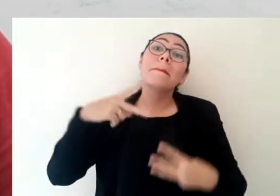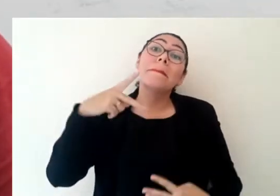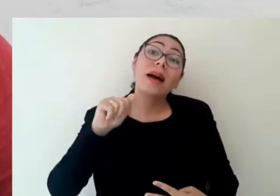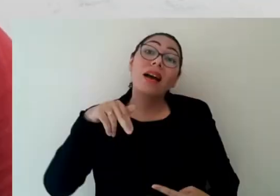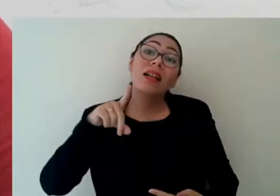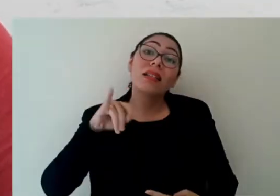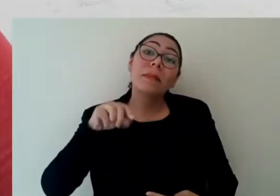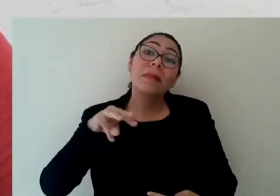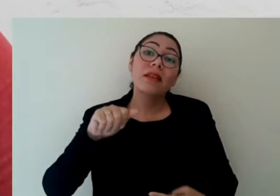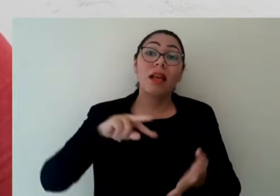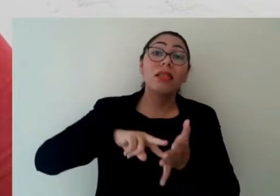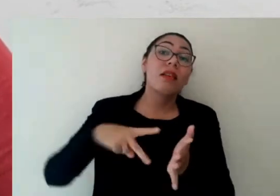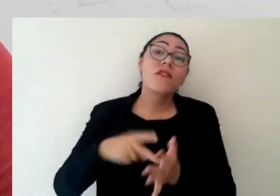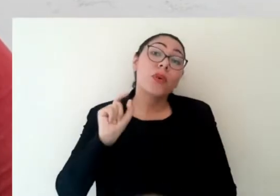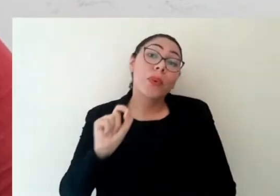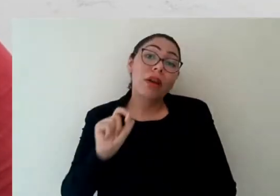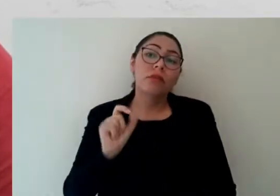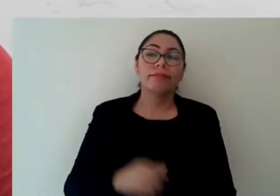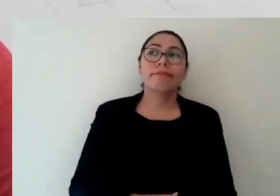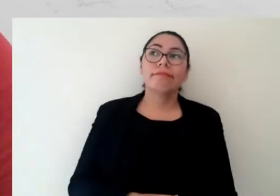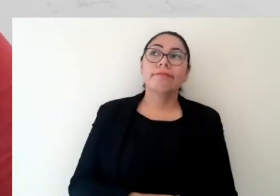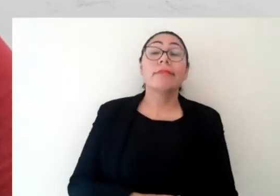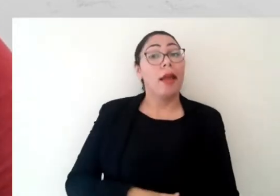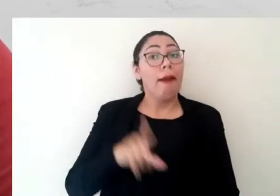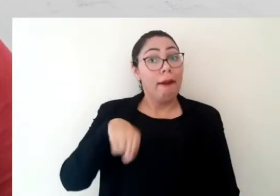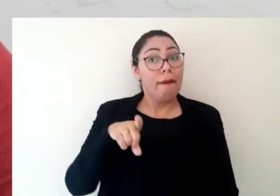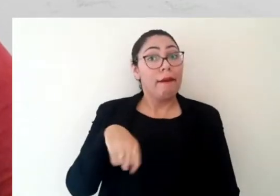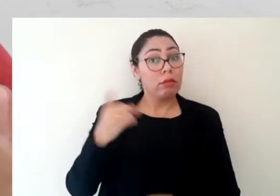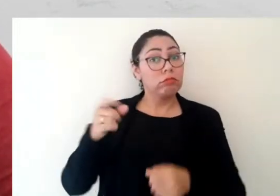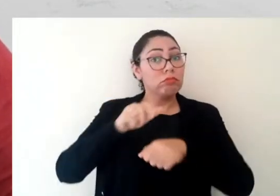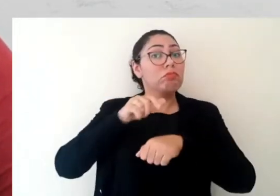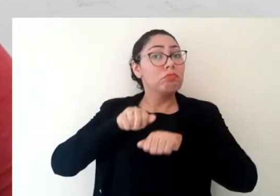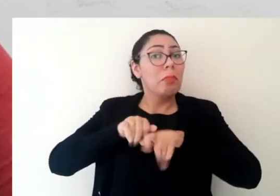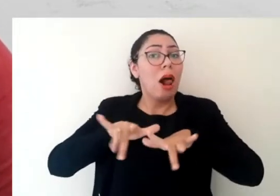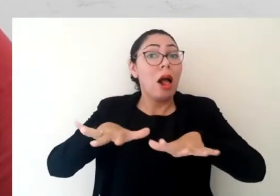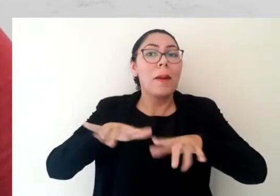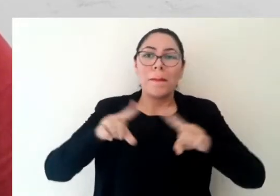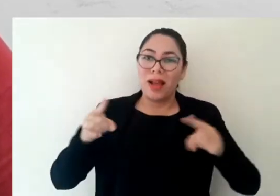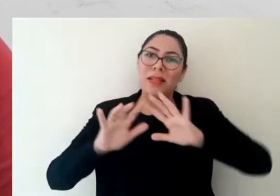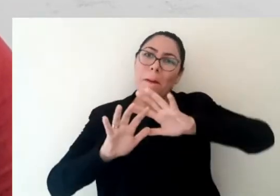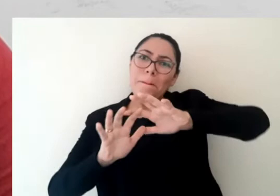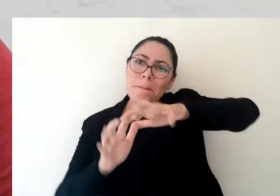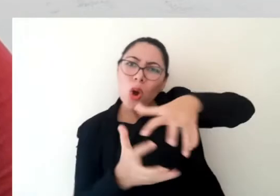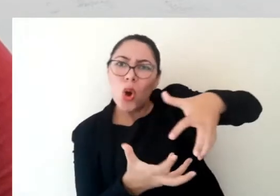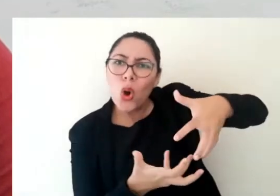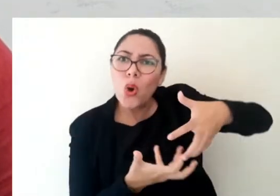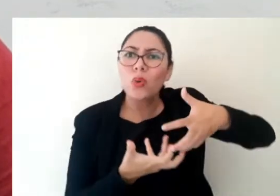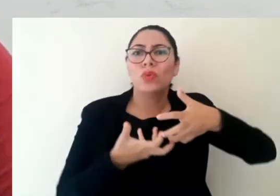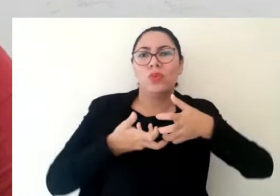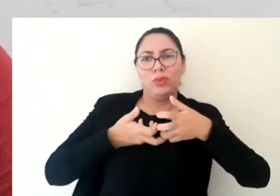Tá. E o que é a pandemia? A pandemia nada mais é do que uma epidemia com proporções globais, que é o que a gente está vivendo agora com